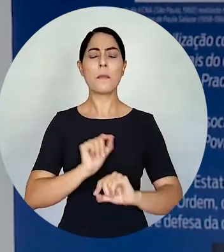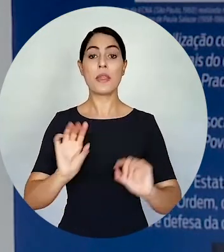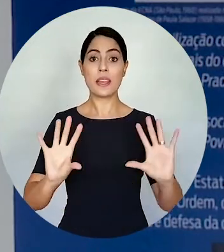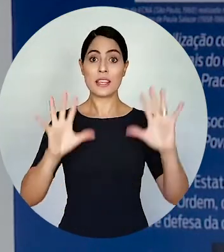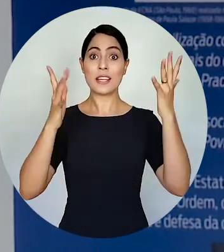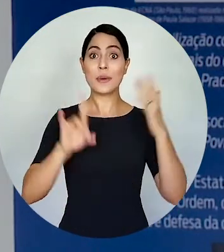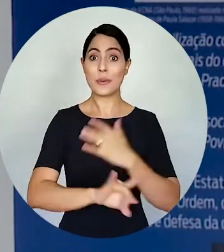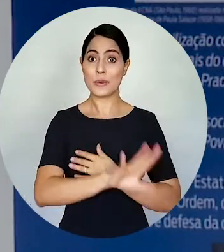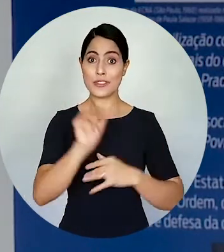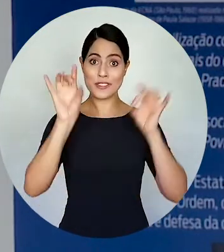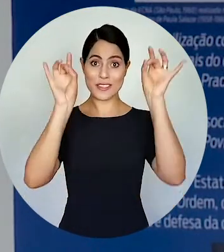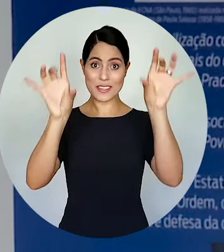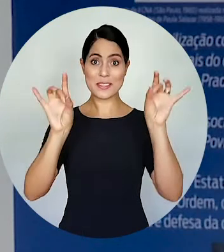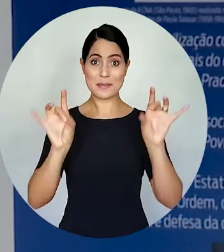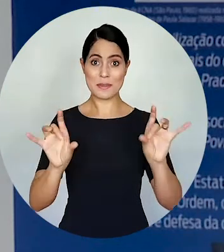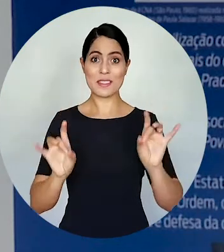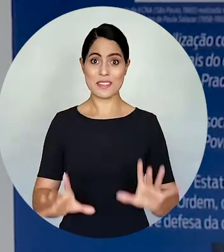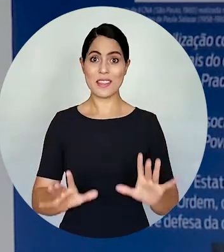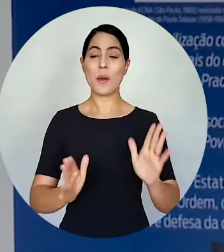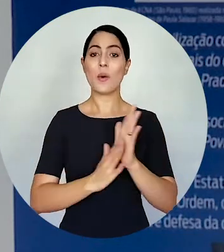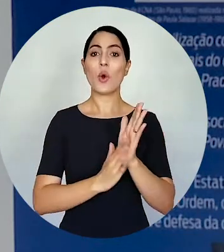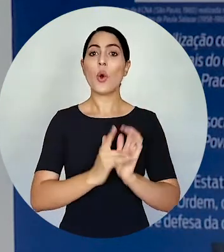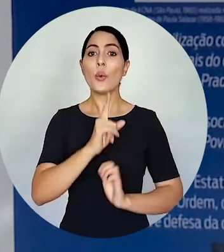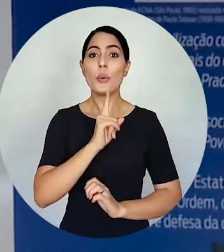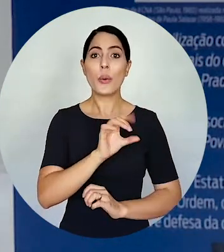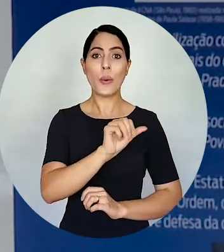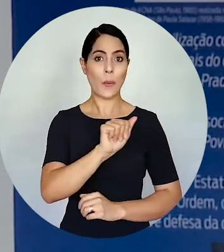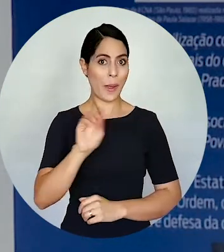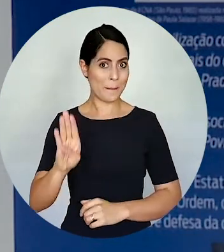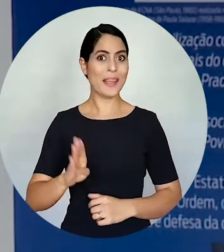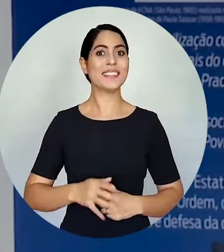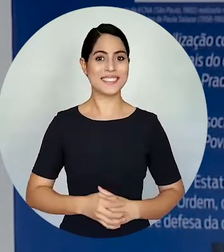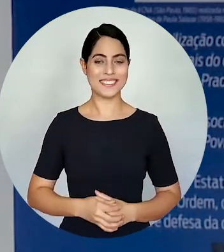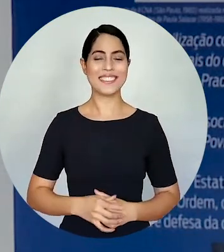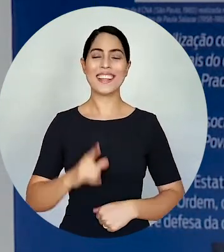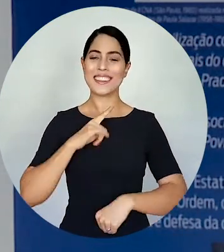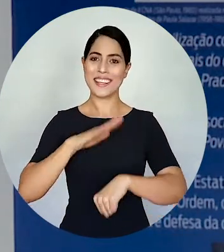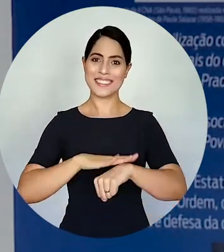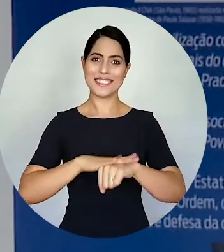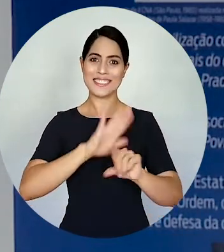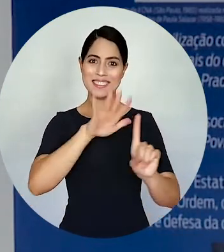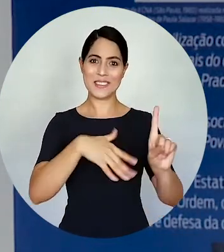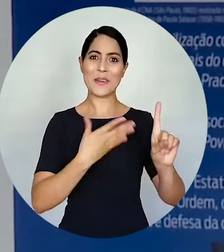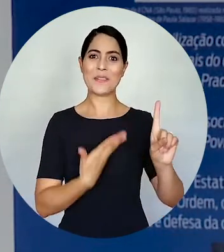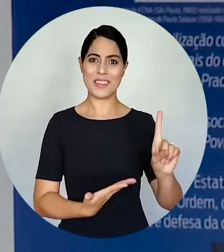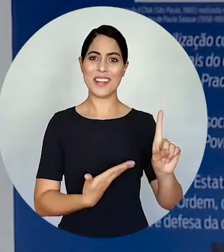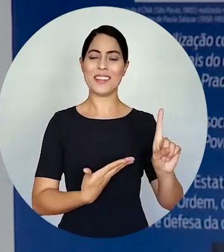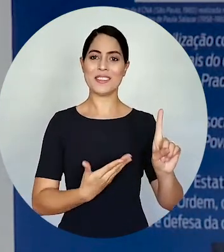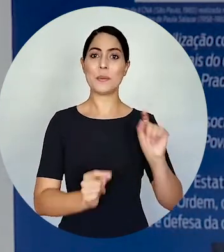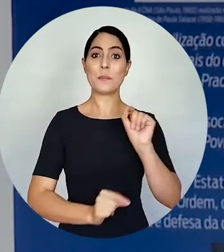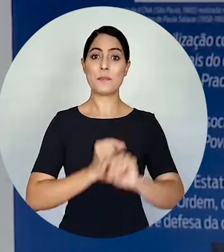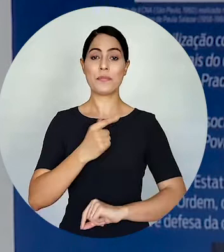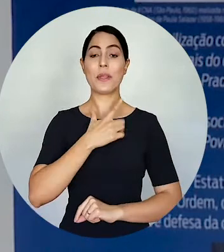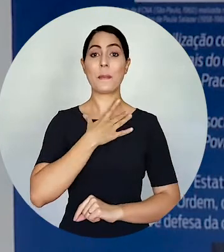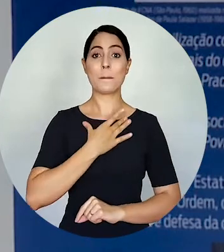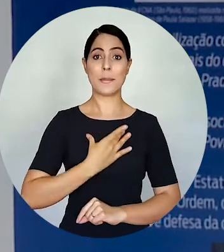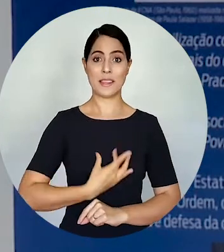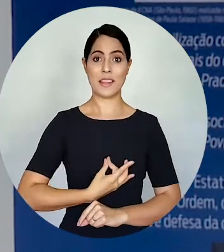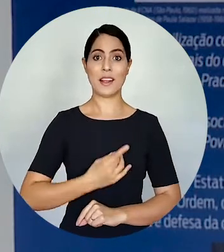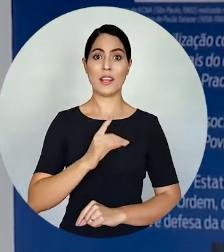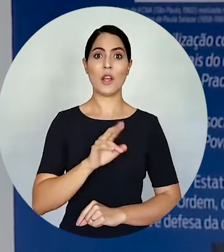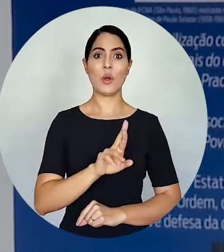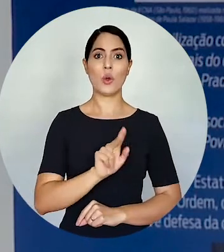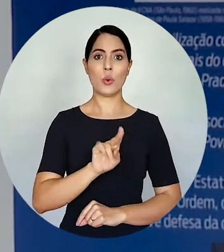para celebrar a data especial de aniversário da Ordem. O momento contou com algumas homenagens, como a entrega da medalha